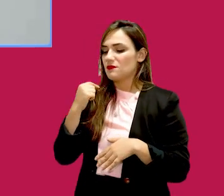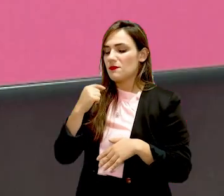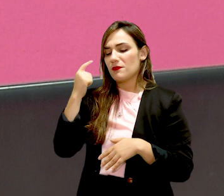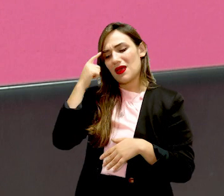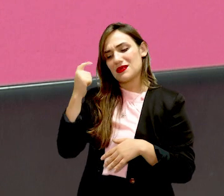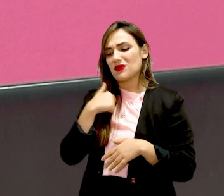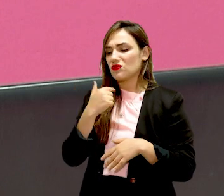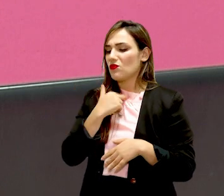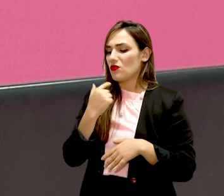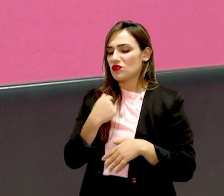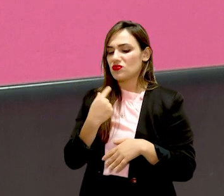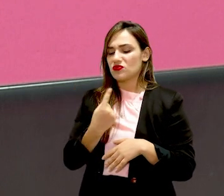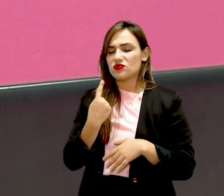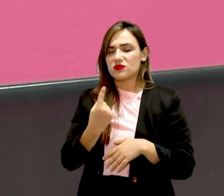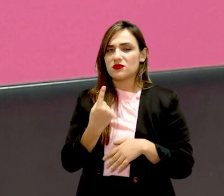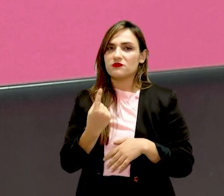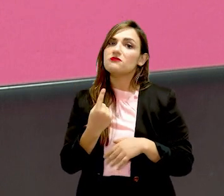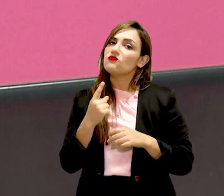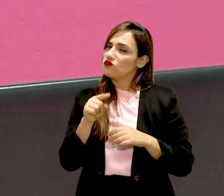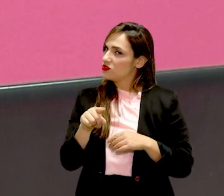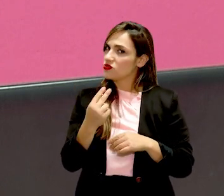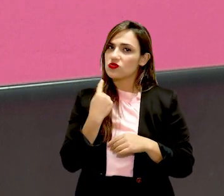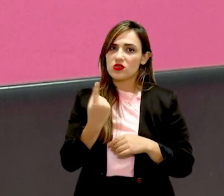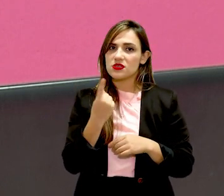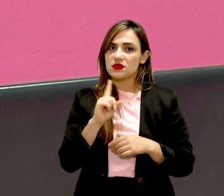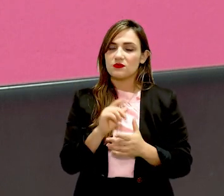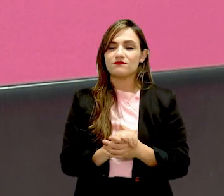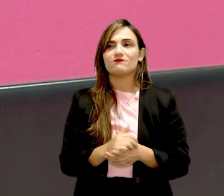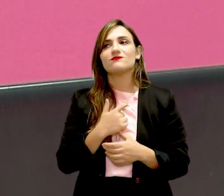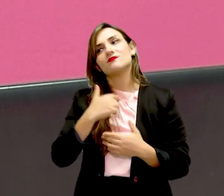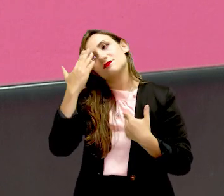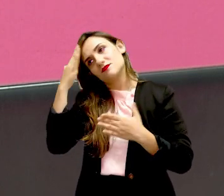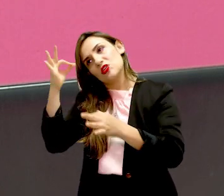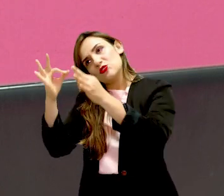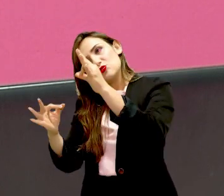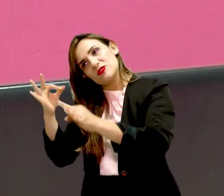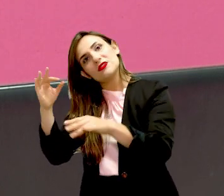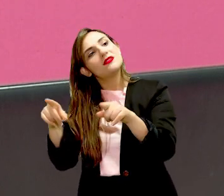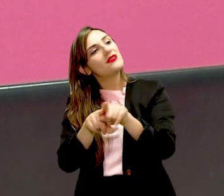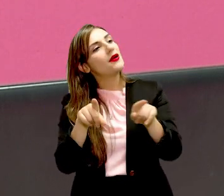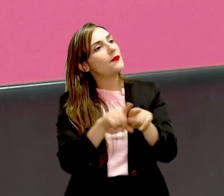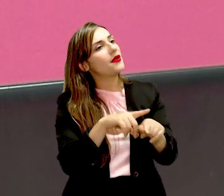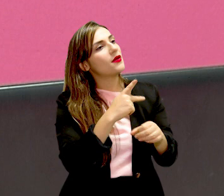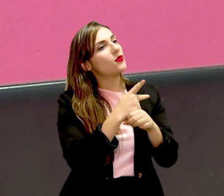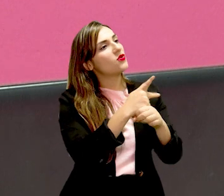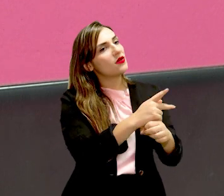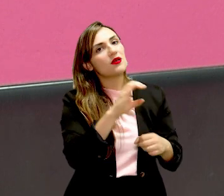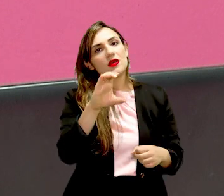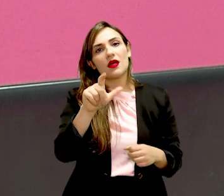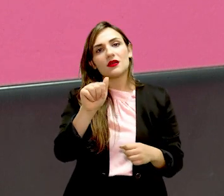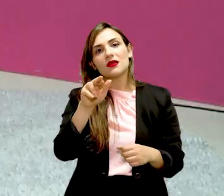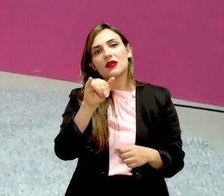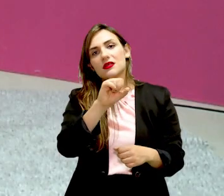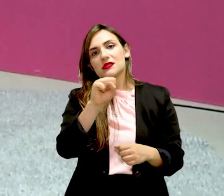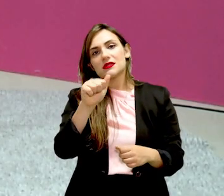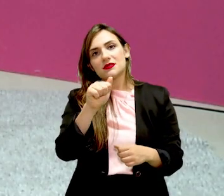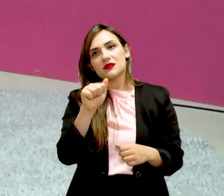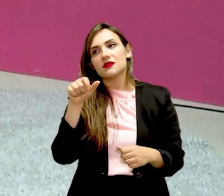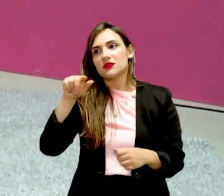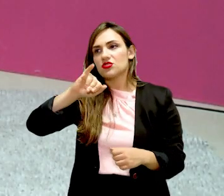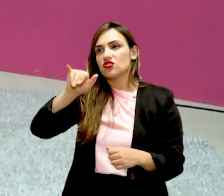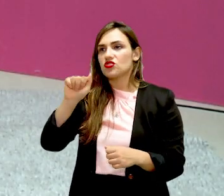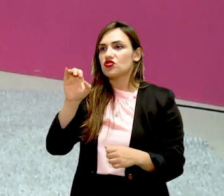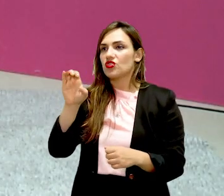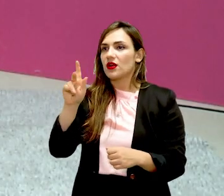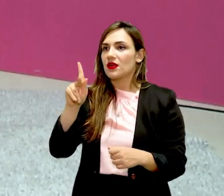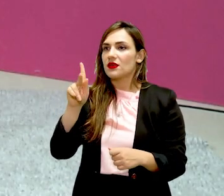sozinha. Agradeço a participação da juíza de direito Jaqueline Machado e também da promotora Clarissa Torres. Sejam sempre